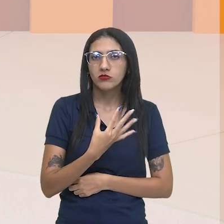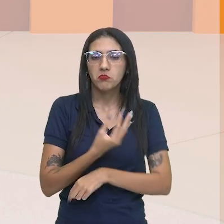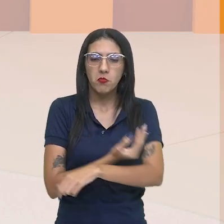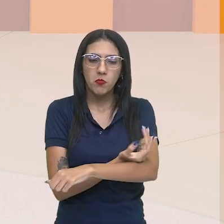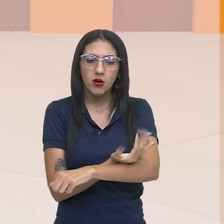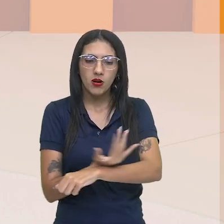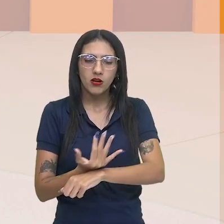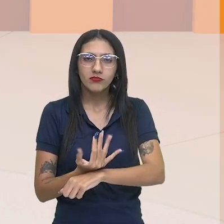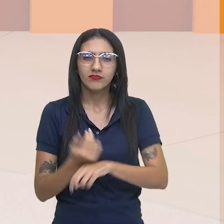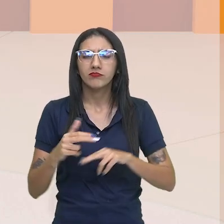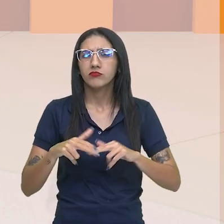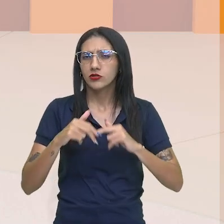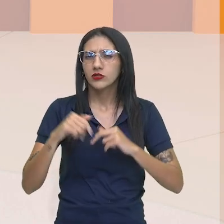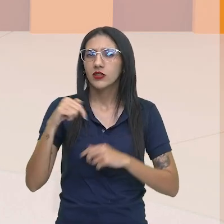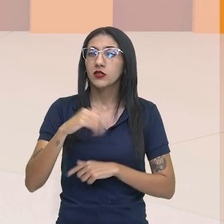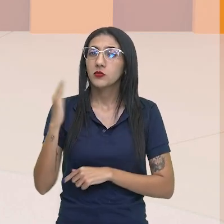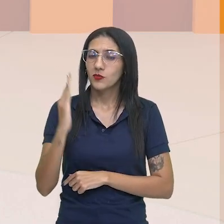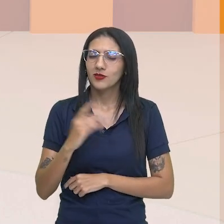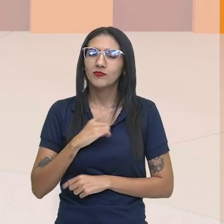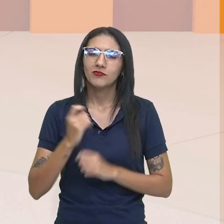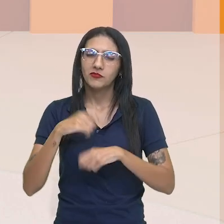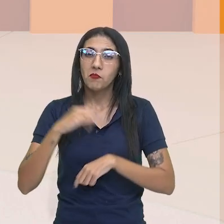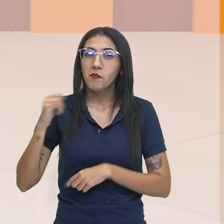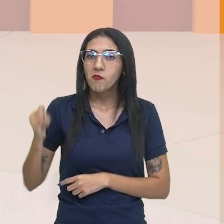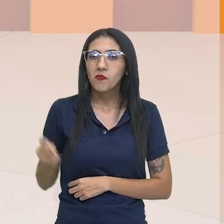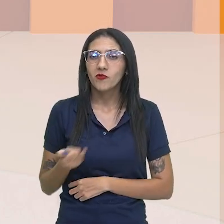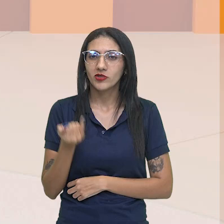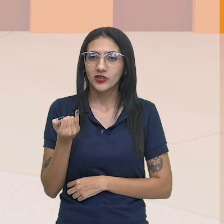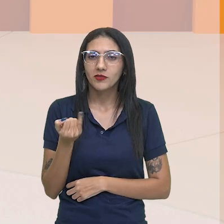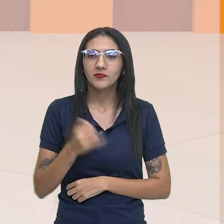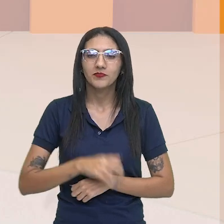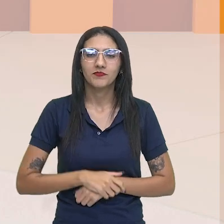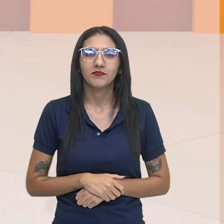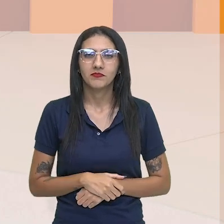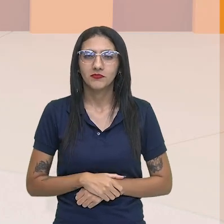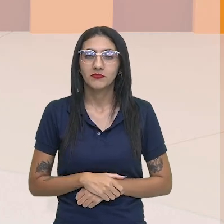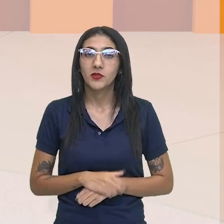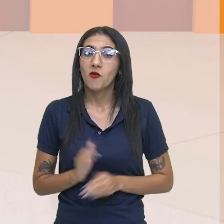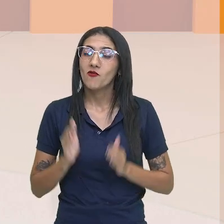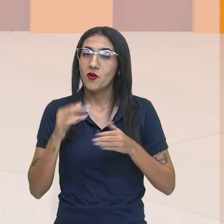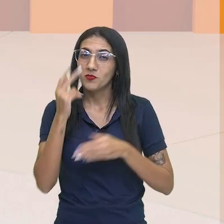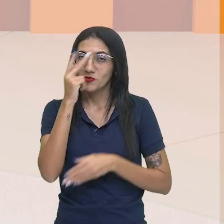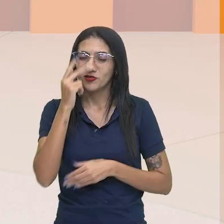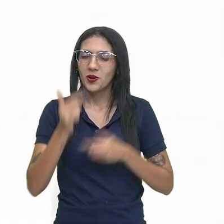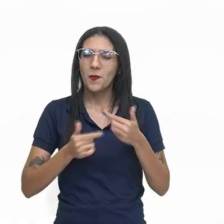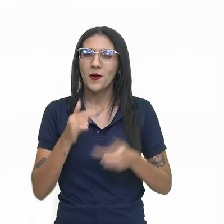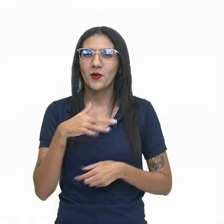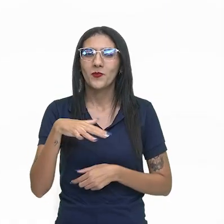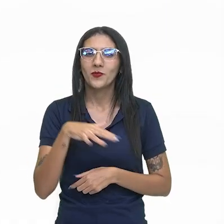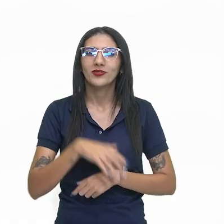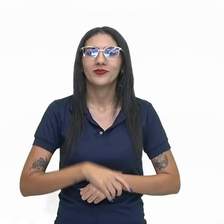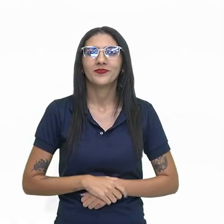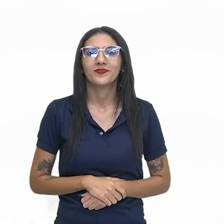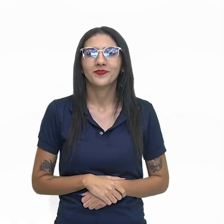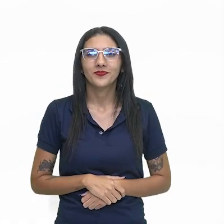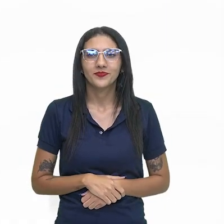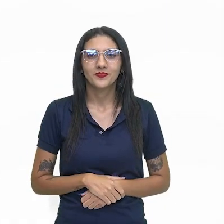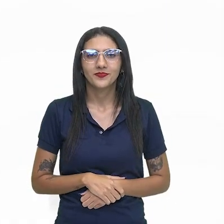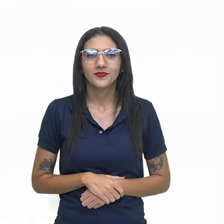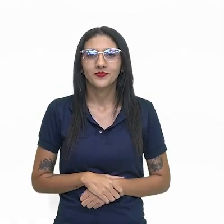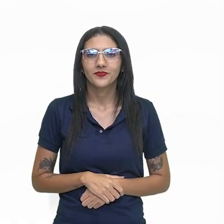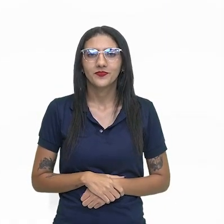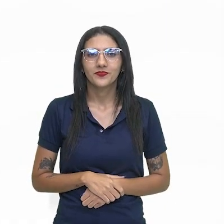acabou fazendo com que o Brasil se beneficiasse nesse sentido, né? Pelo menos quem trabalha com isso. Vamos continuar, pessoal.